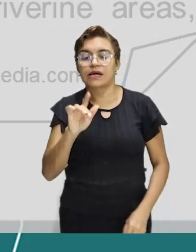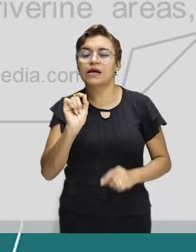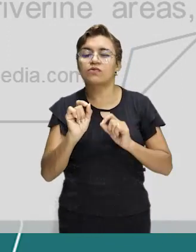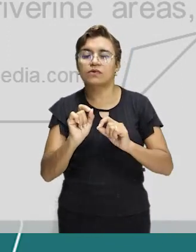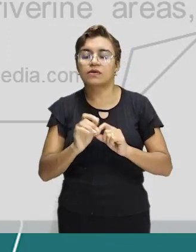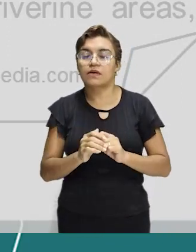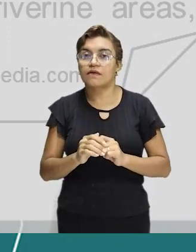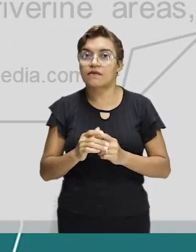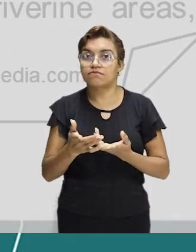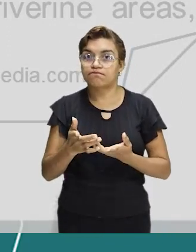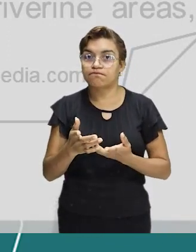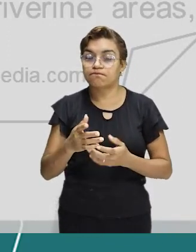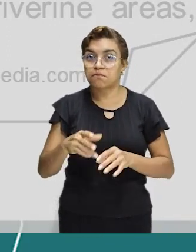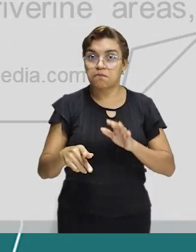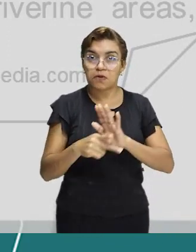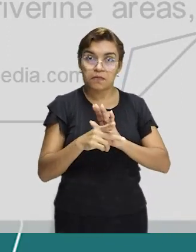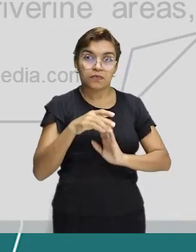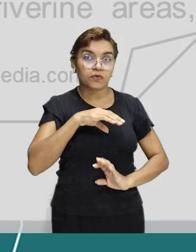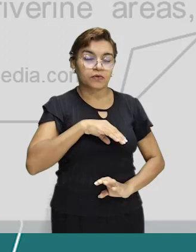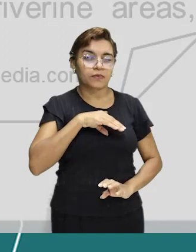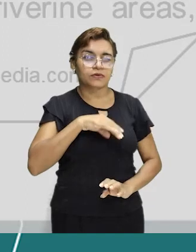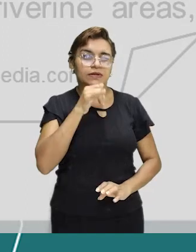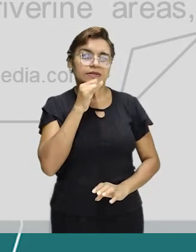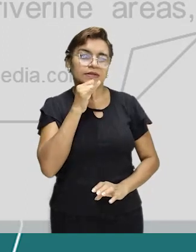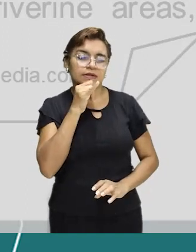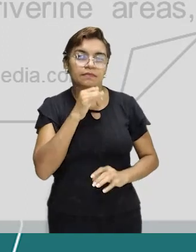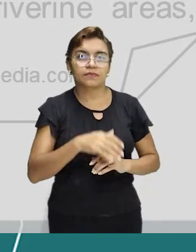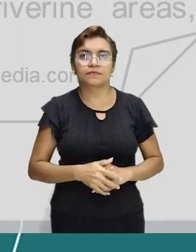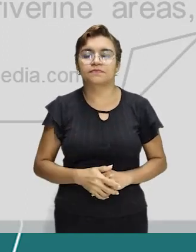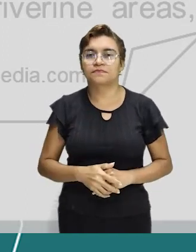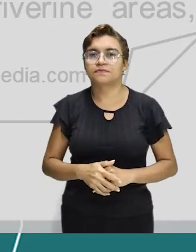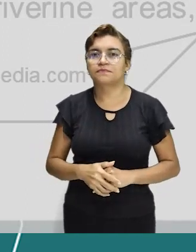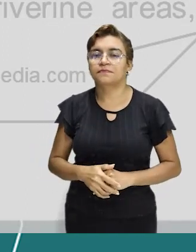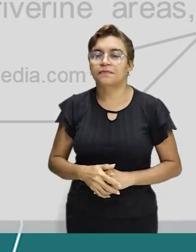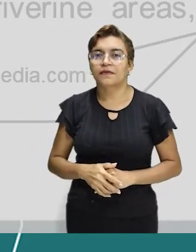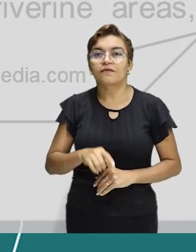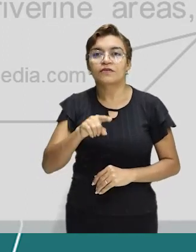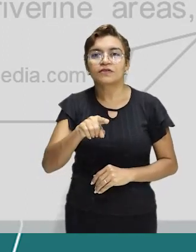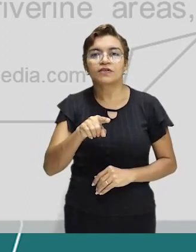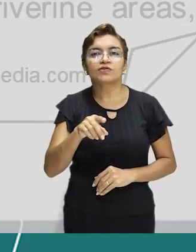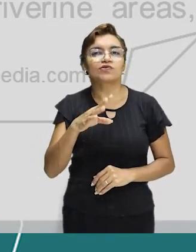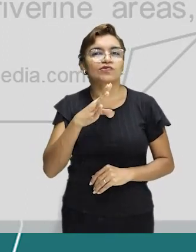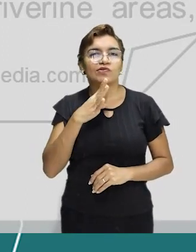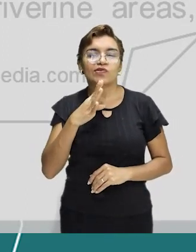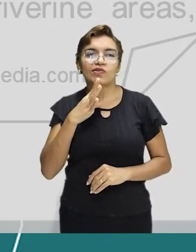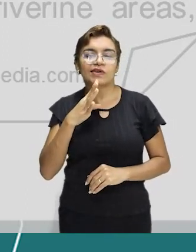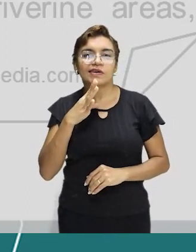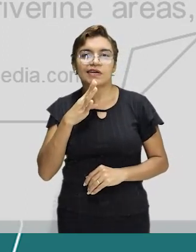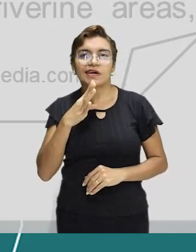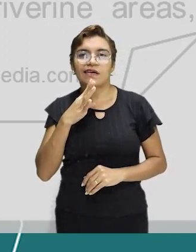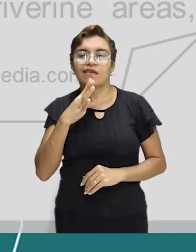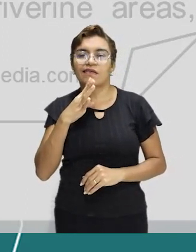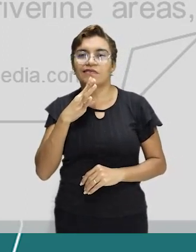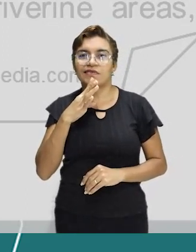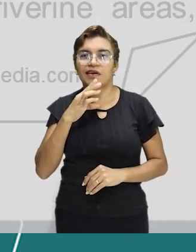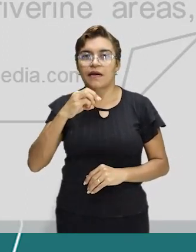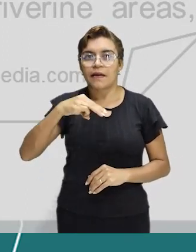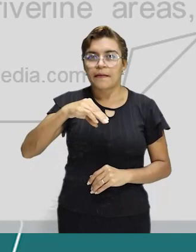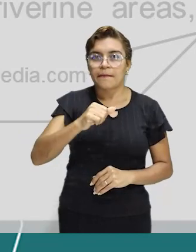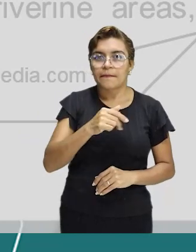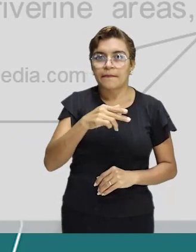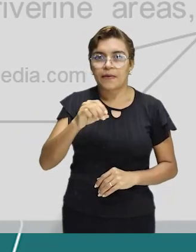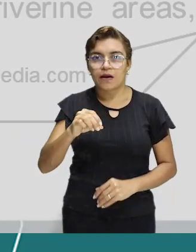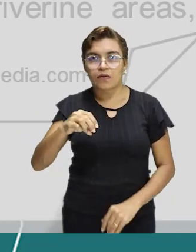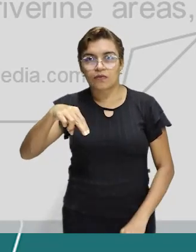na língua portuguesa, né? Eu estava pensando num dito popular, uma mão na roda, mas não sei se vocês vão conhecer essa expressão. Então, quando nós pensamos em